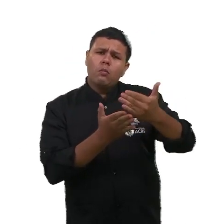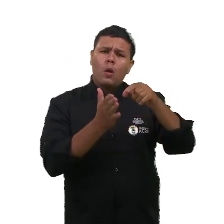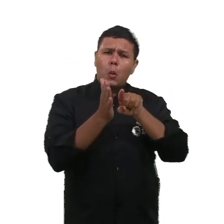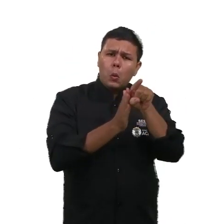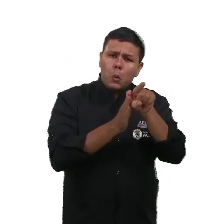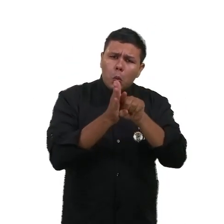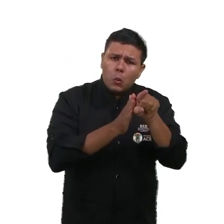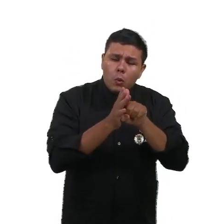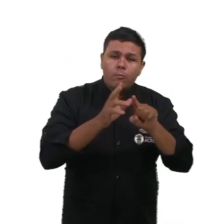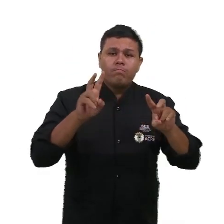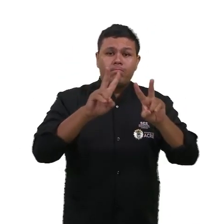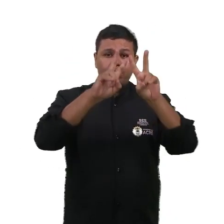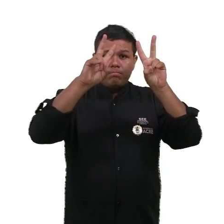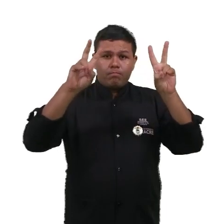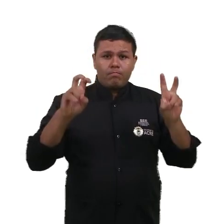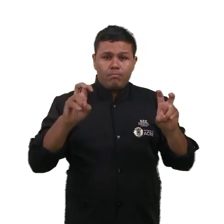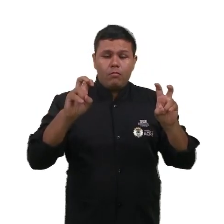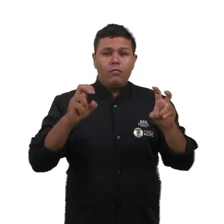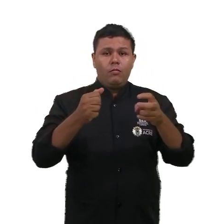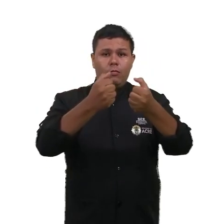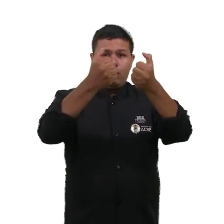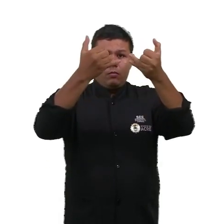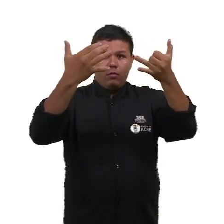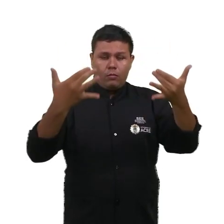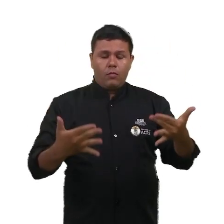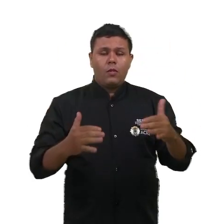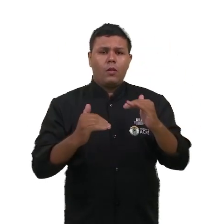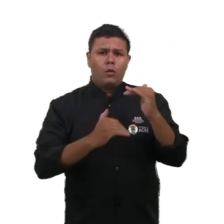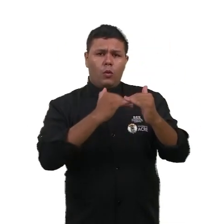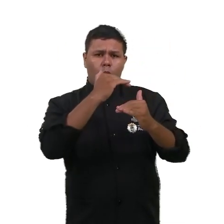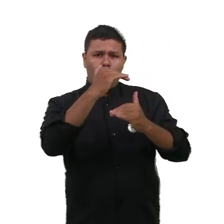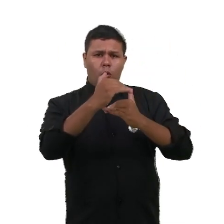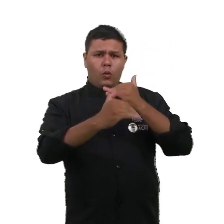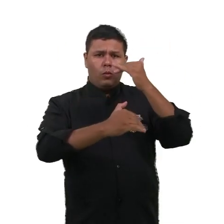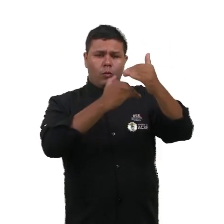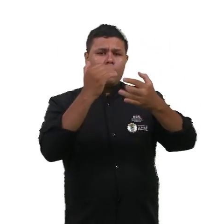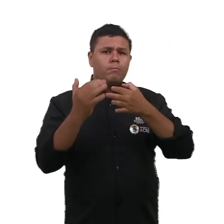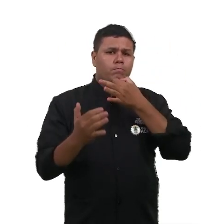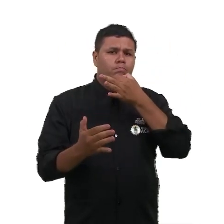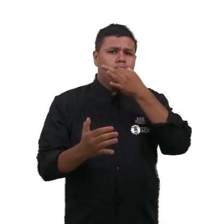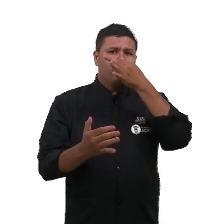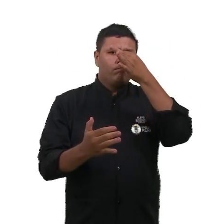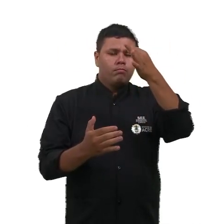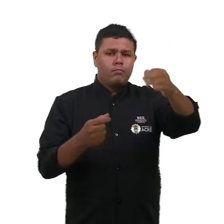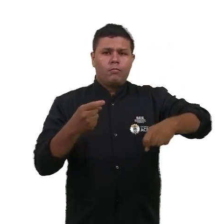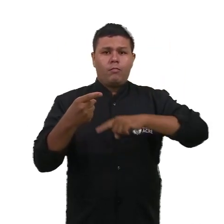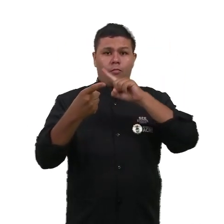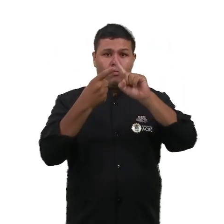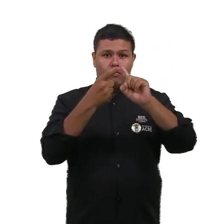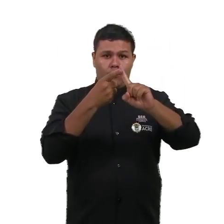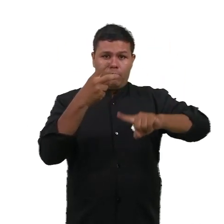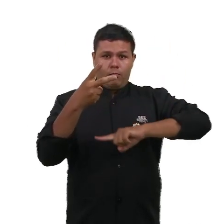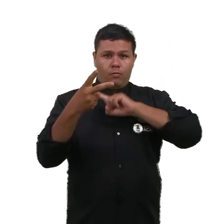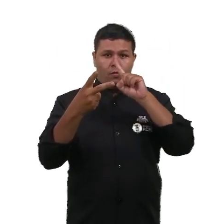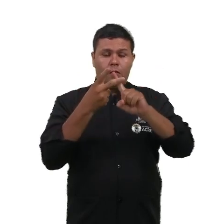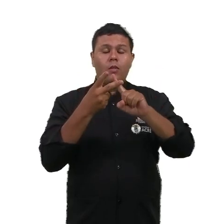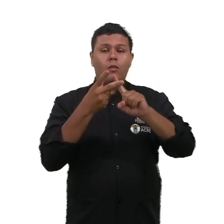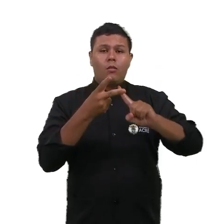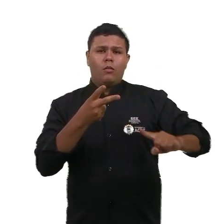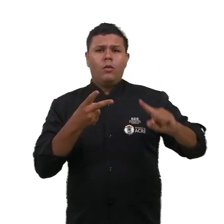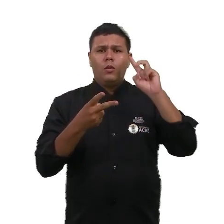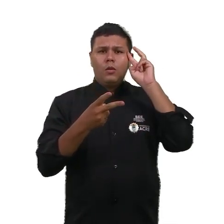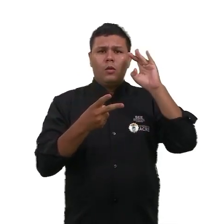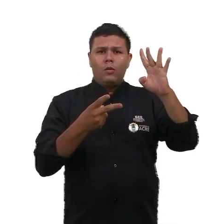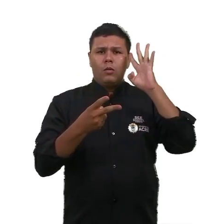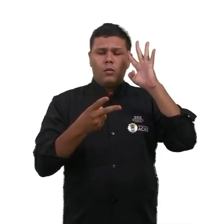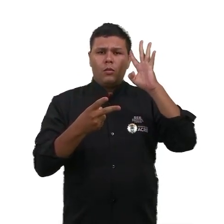conteúdo. Então, para explicar a evolução, ele sugeriu duas leis que temos aqui. O que acontece